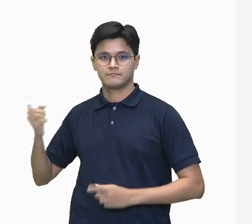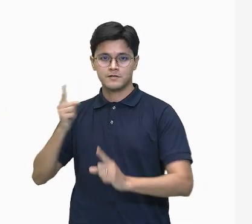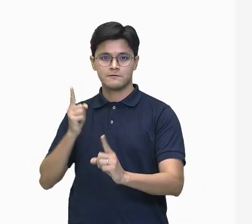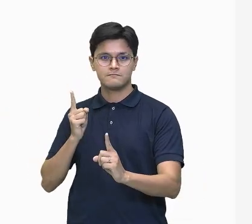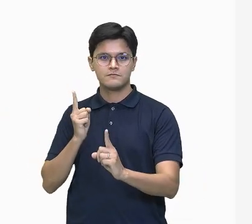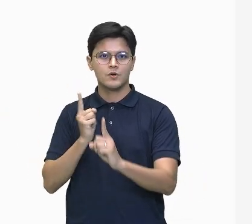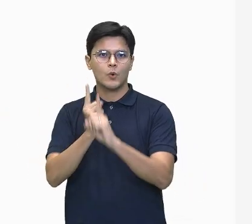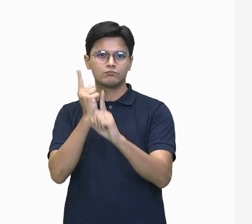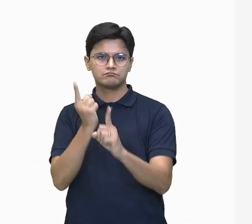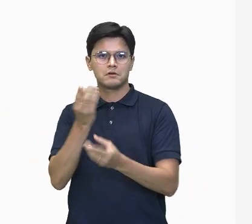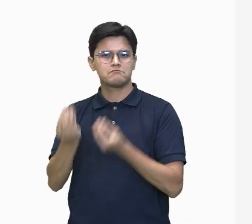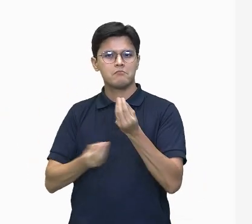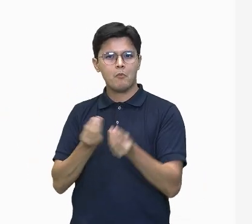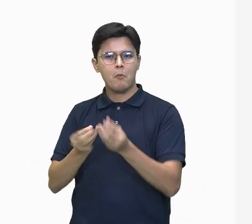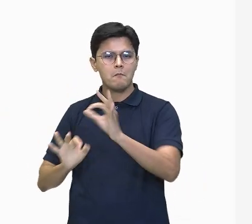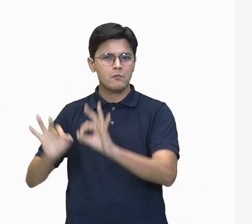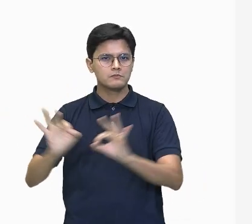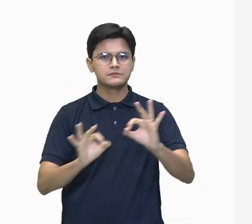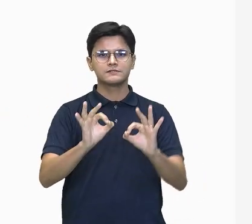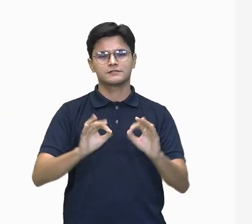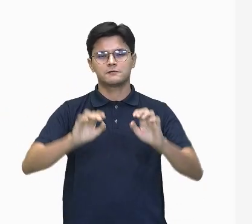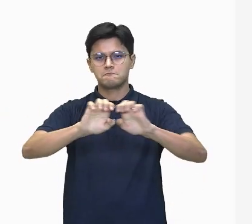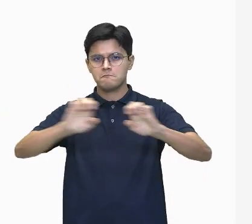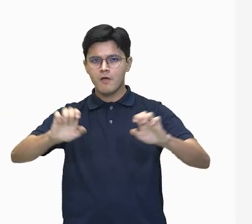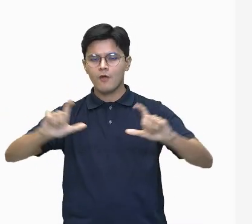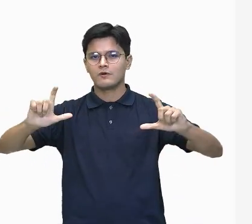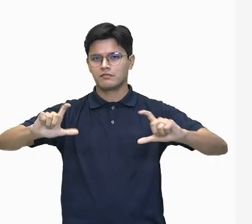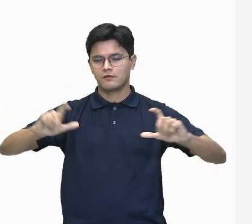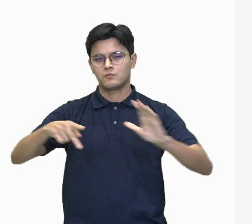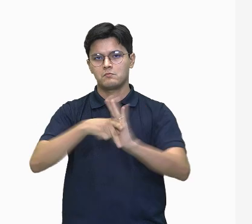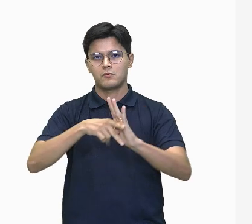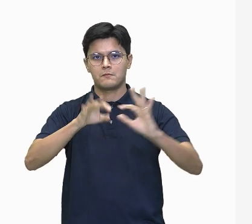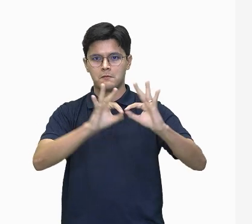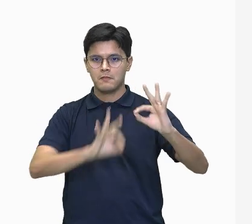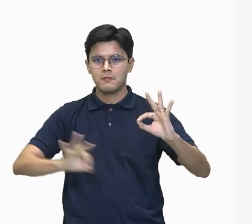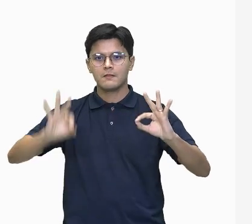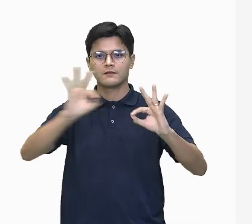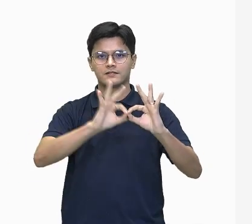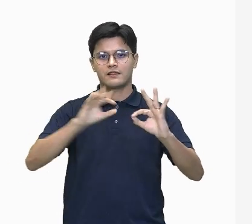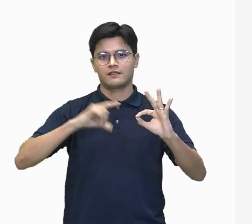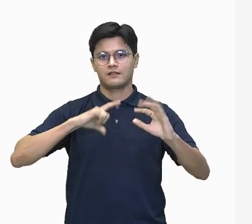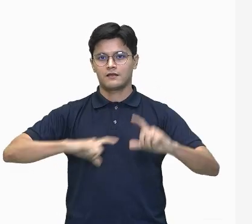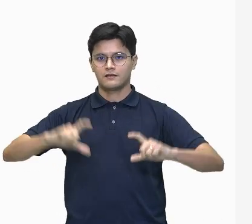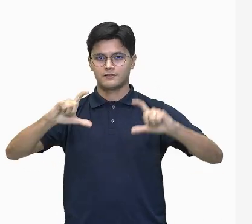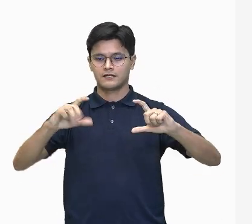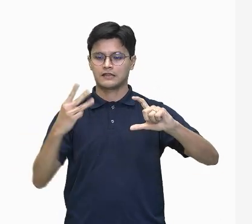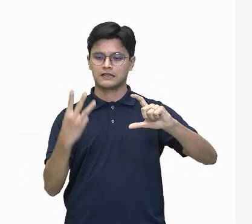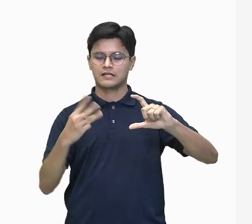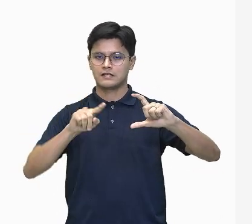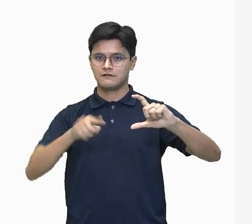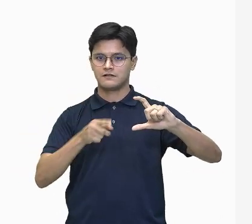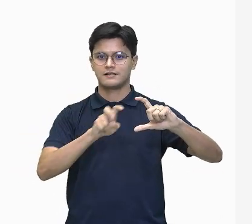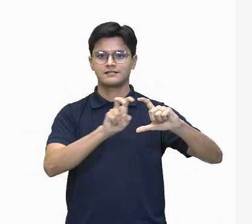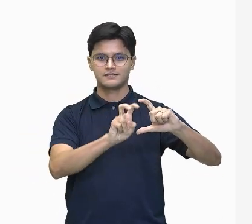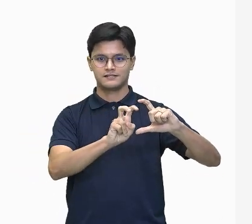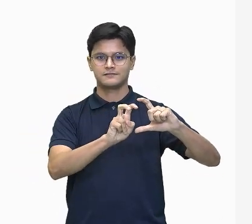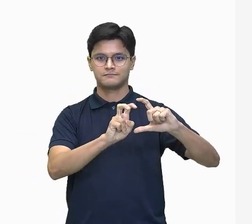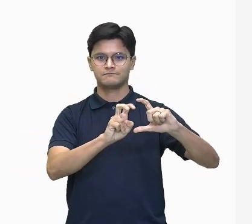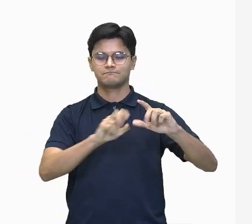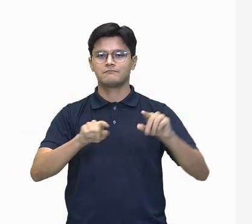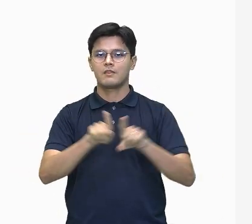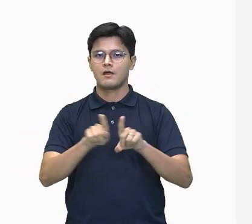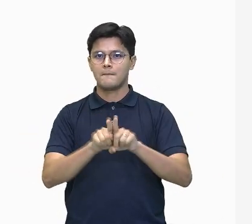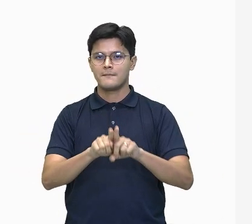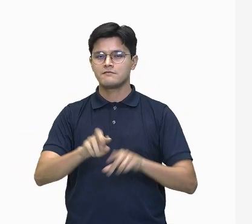determinar a equação reduzida da circunferência, onde a coordenada do centro é 3 e 5, né? E o